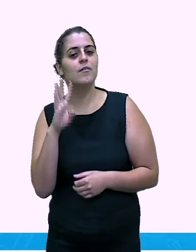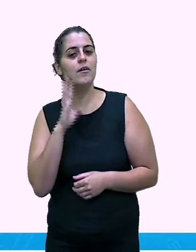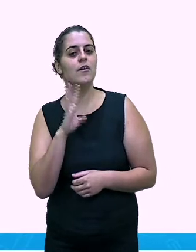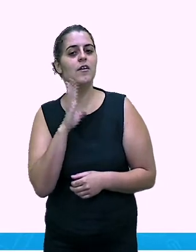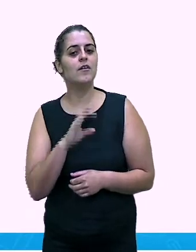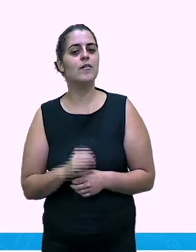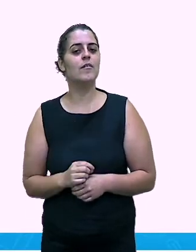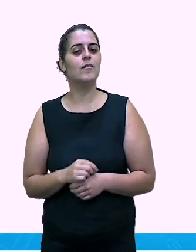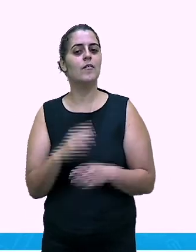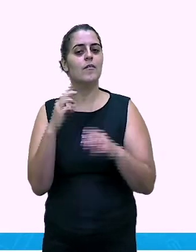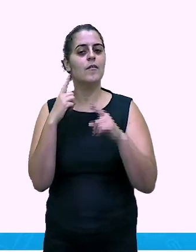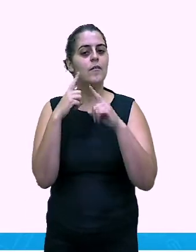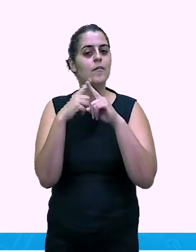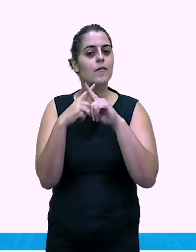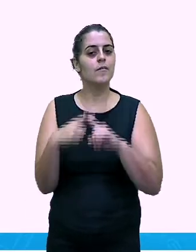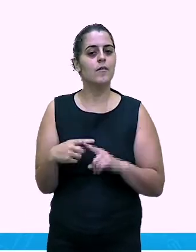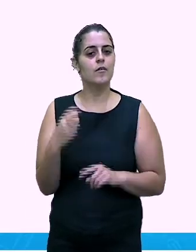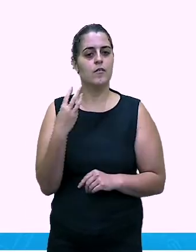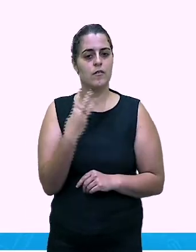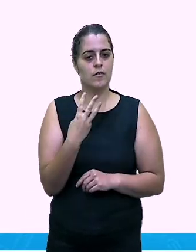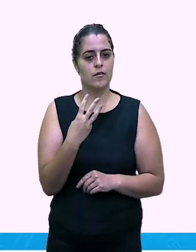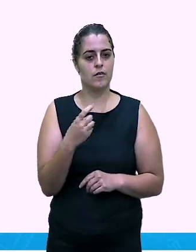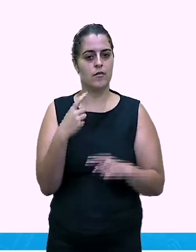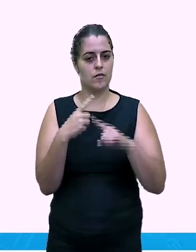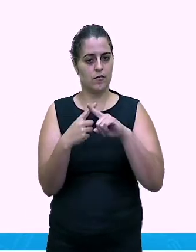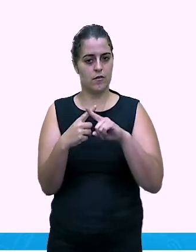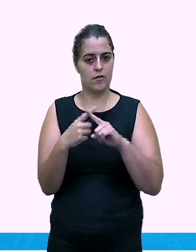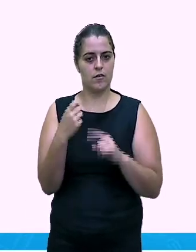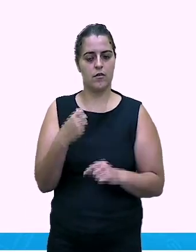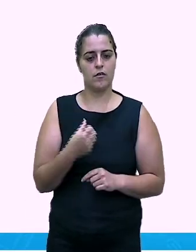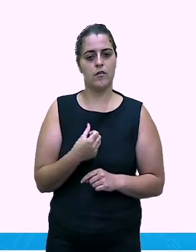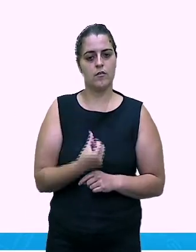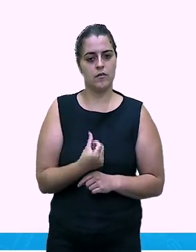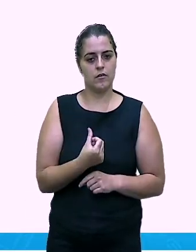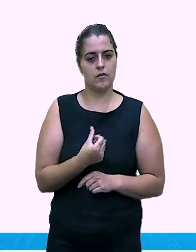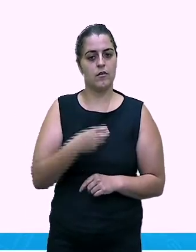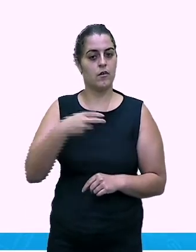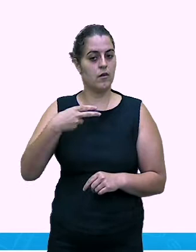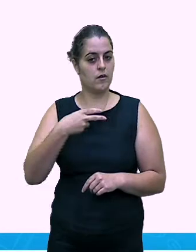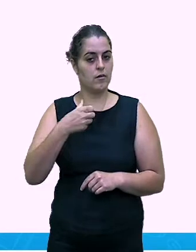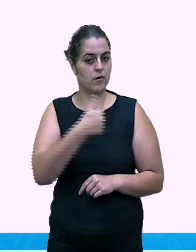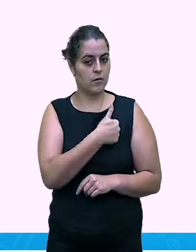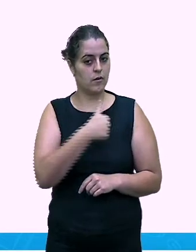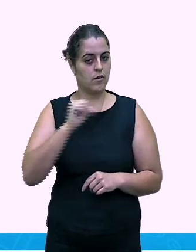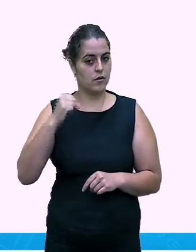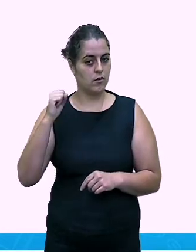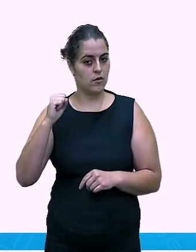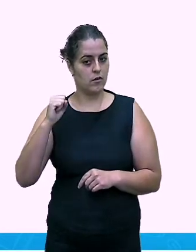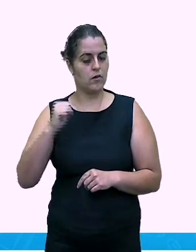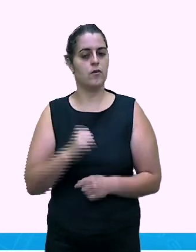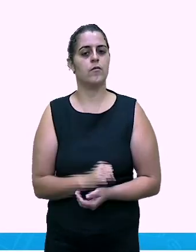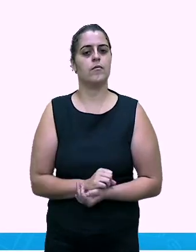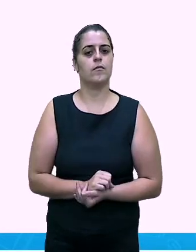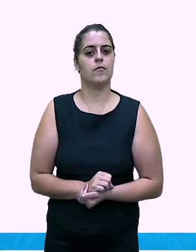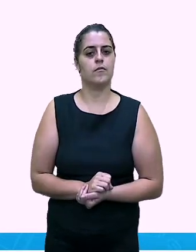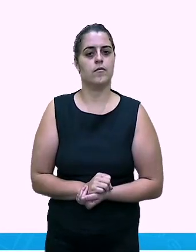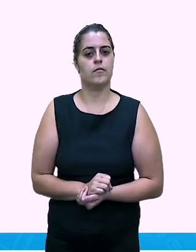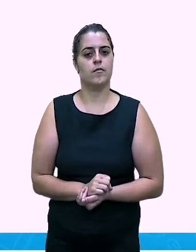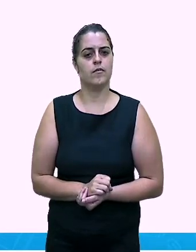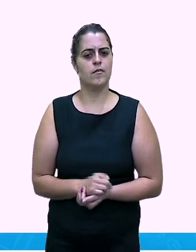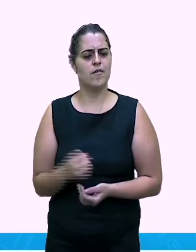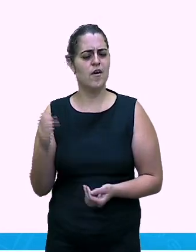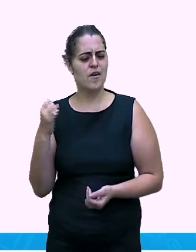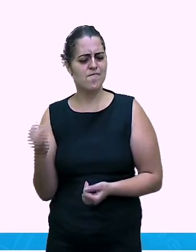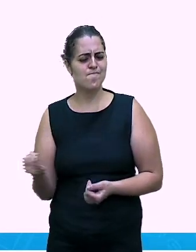na multiplicação. 3 vezes 6, nós temos 18. Então, é